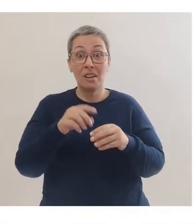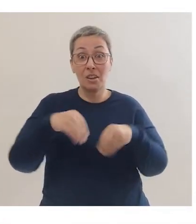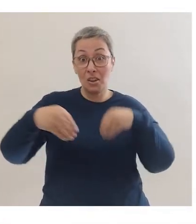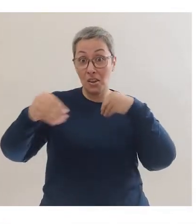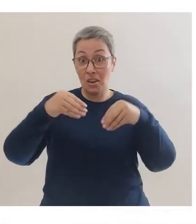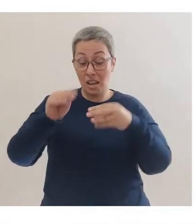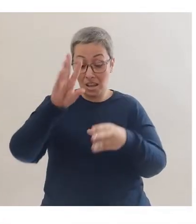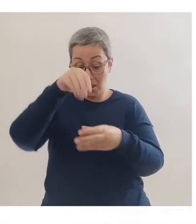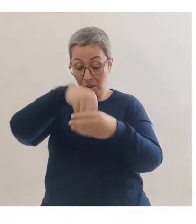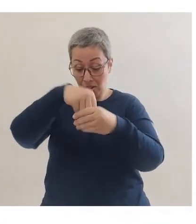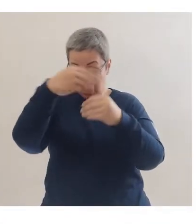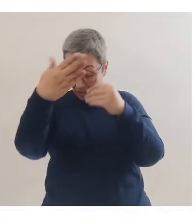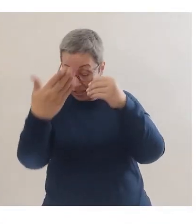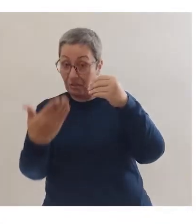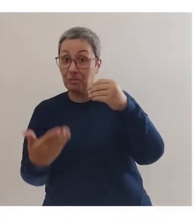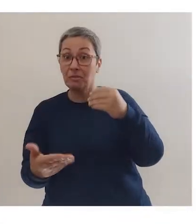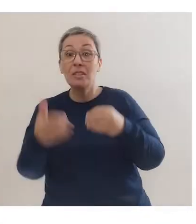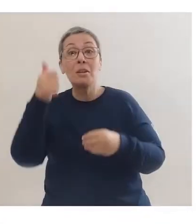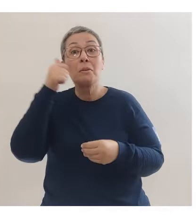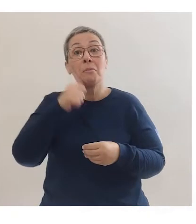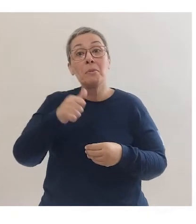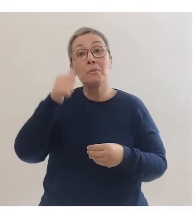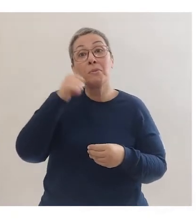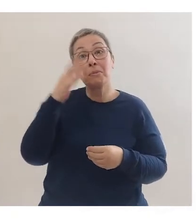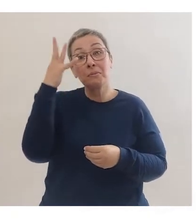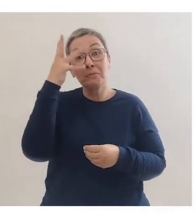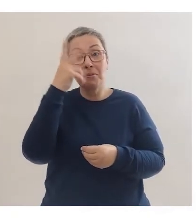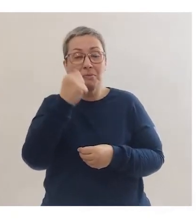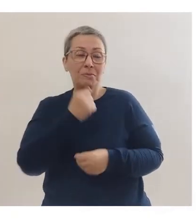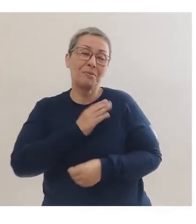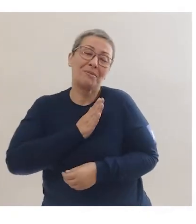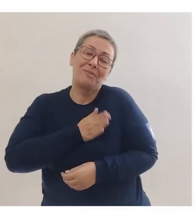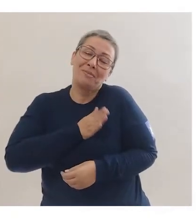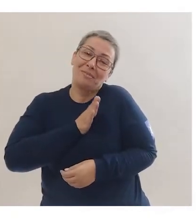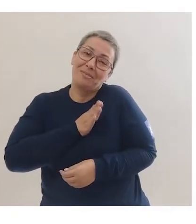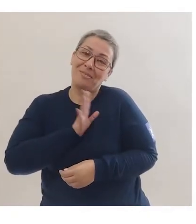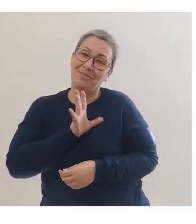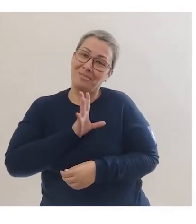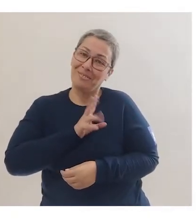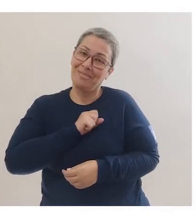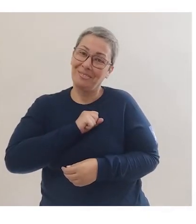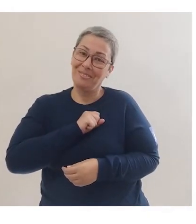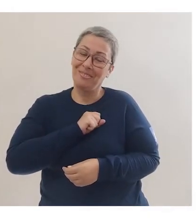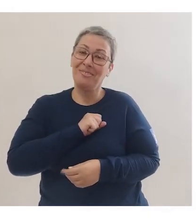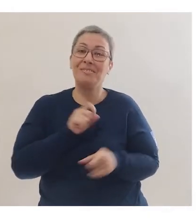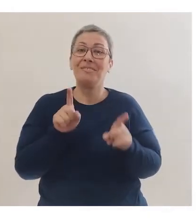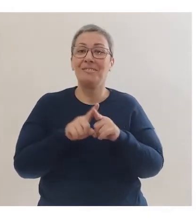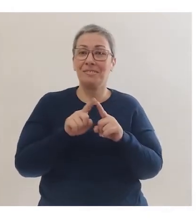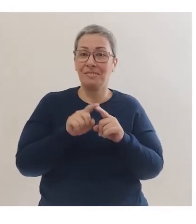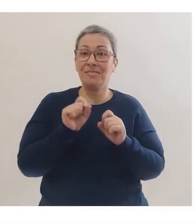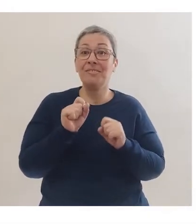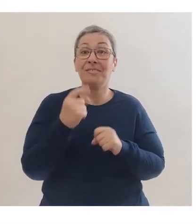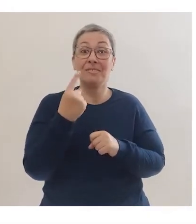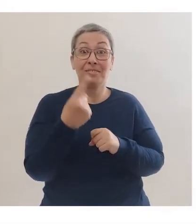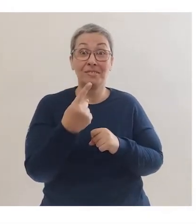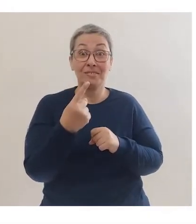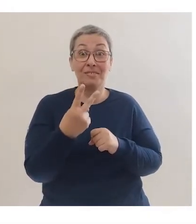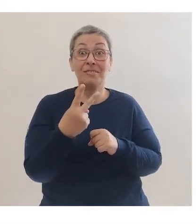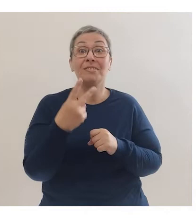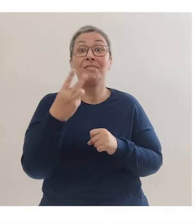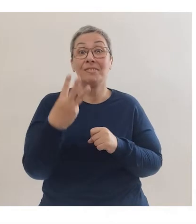na mão, caiu no chão. Moça bonita do meu coração.